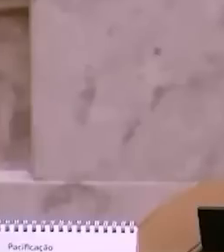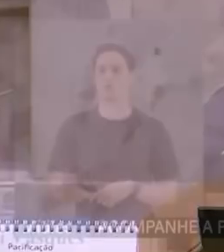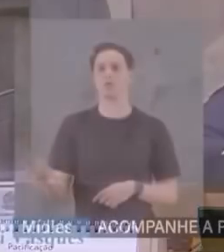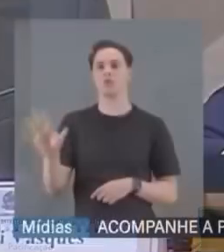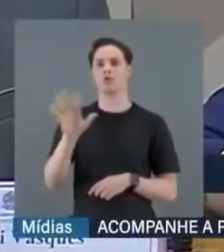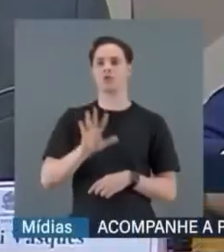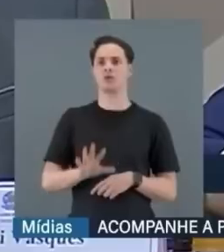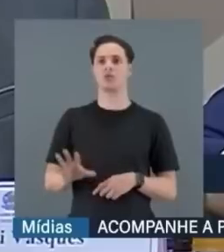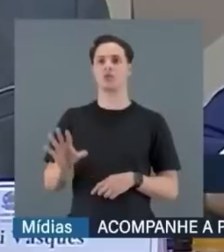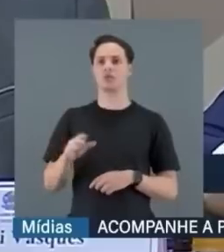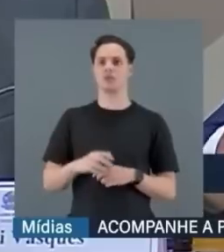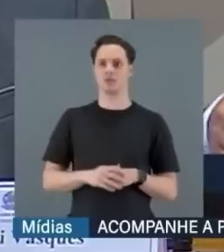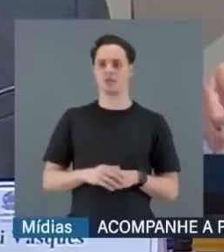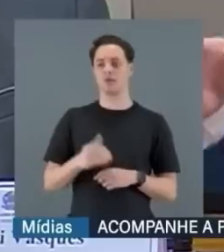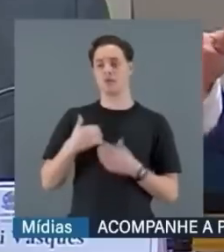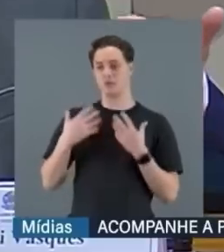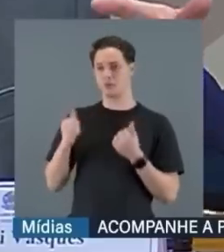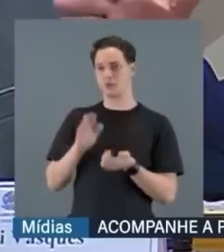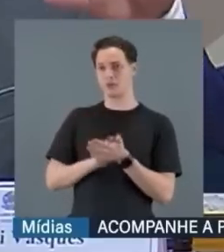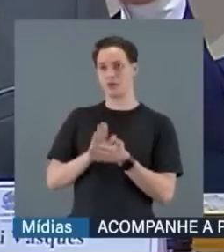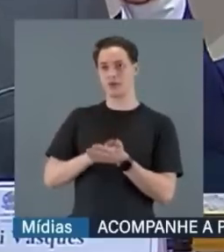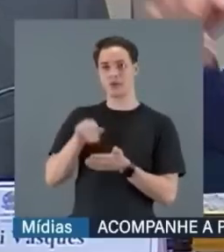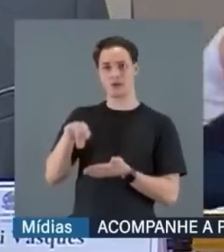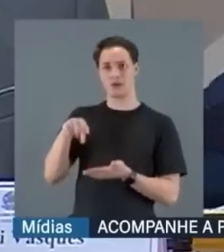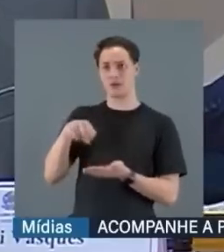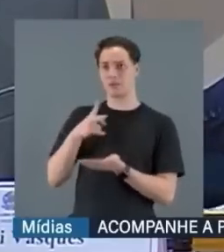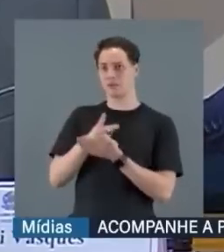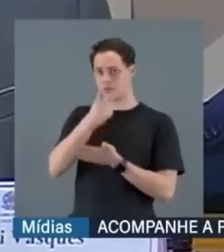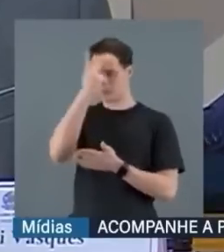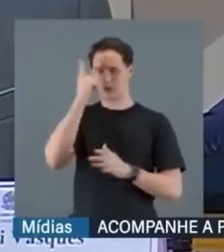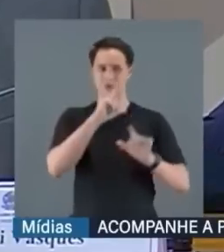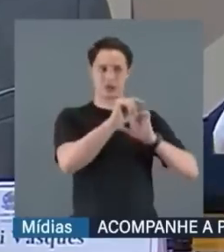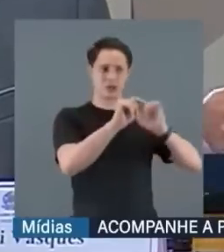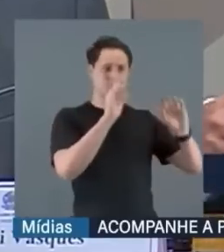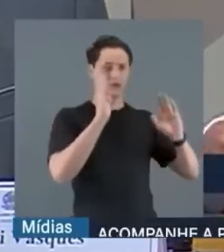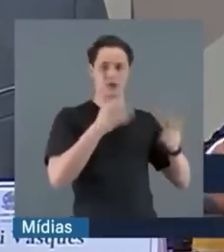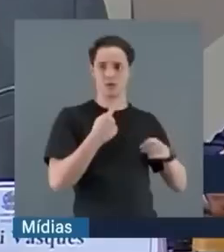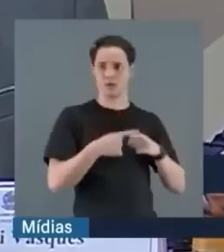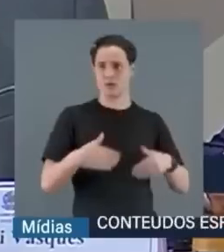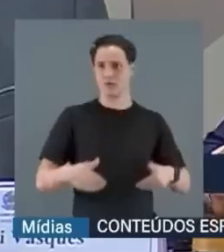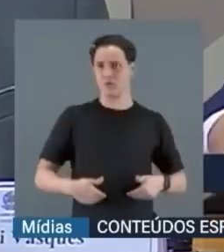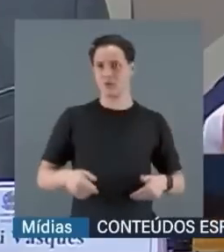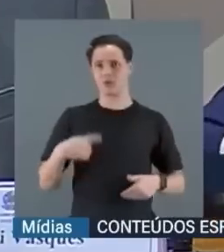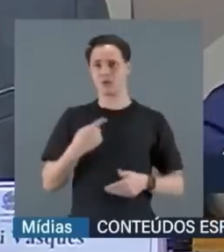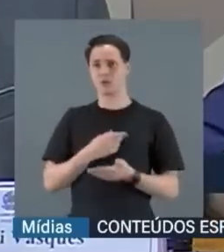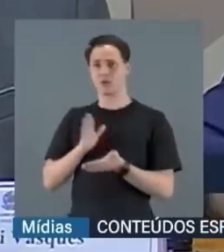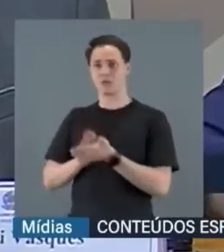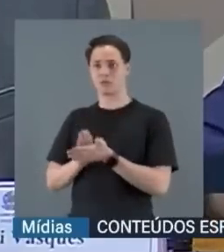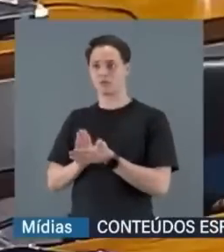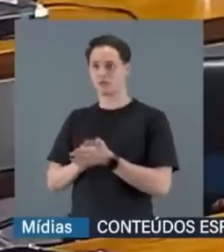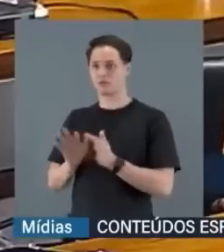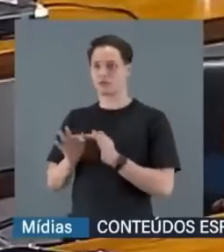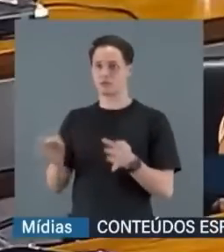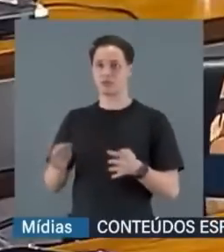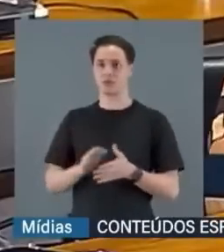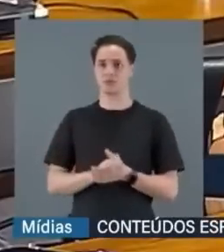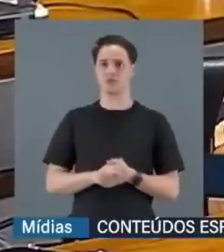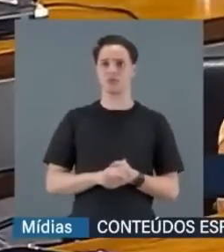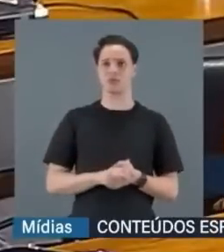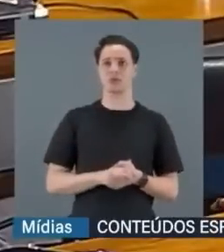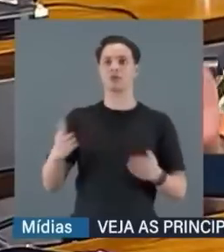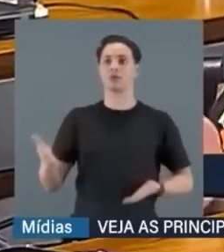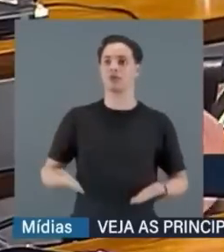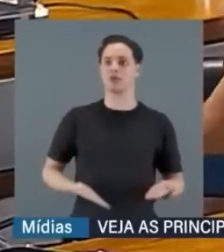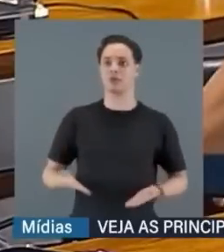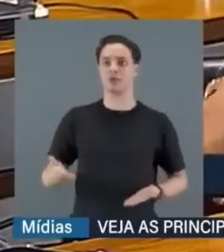menos coisa, e ao mesmo tempo se coloca aí contra a prisão deste cidadão aí,